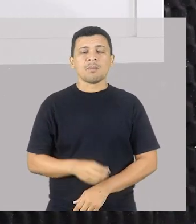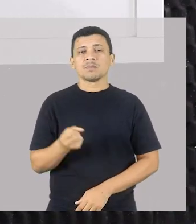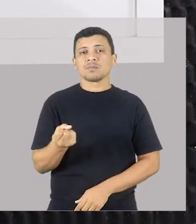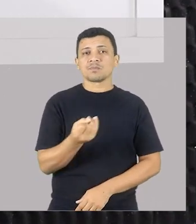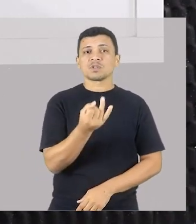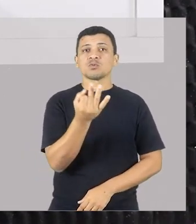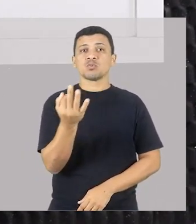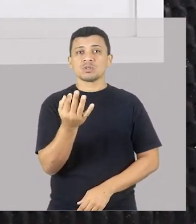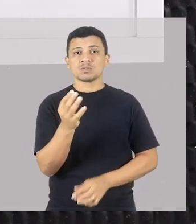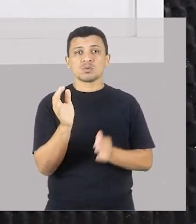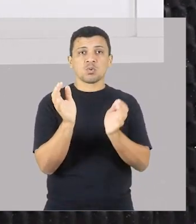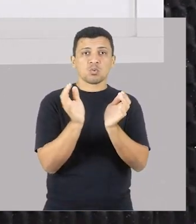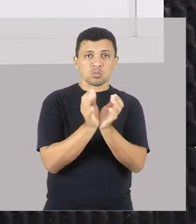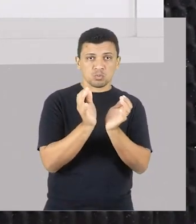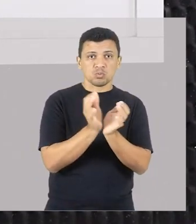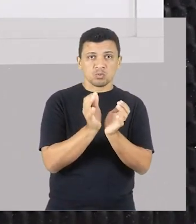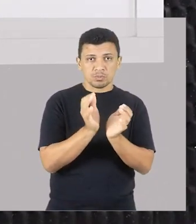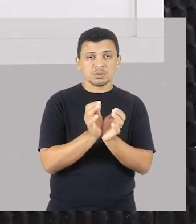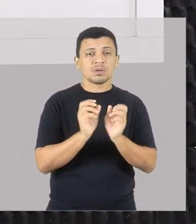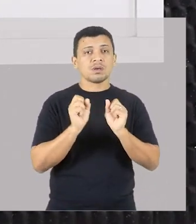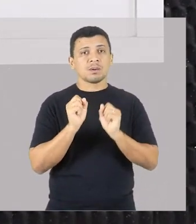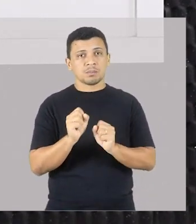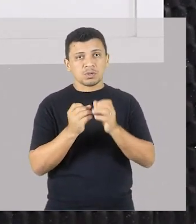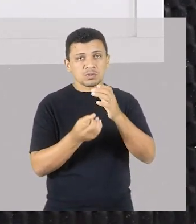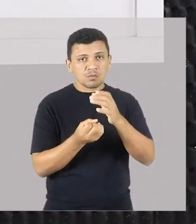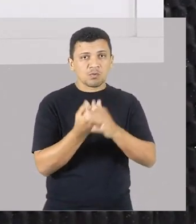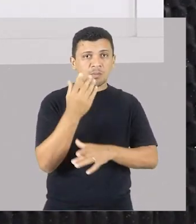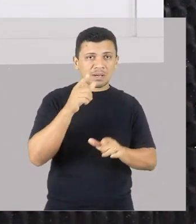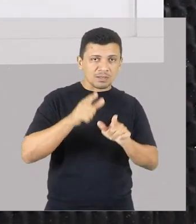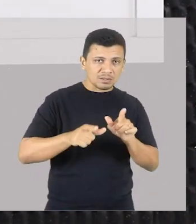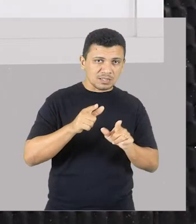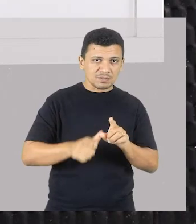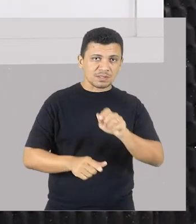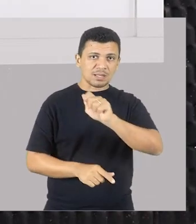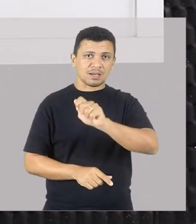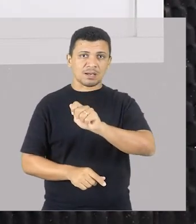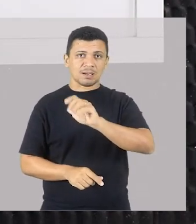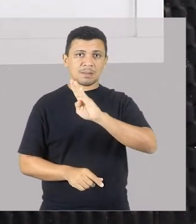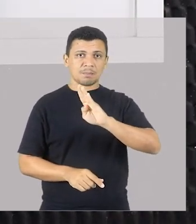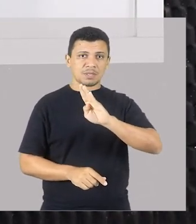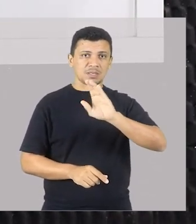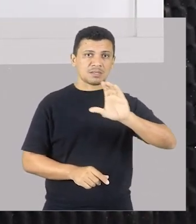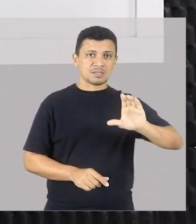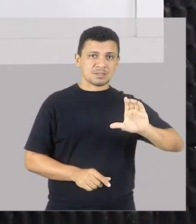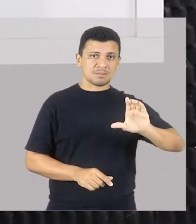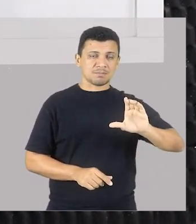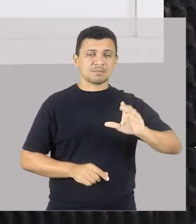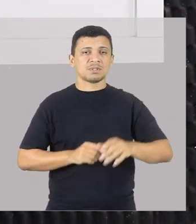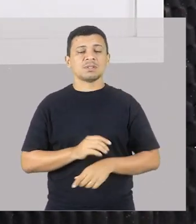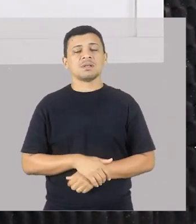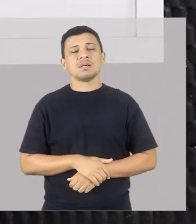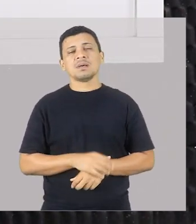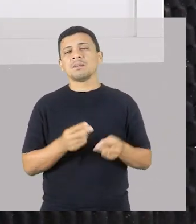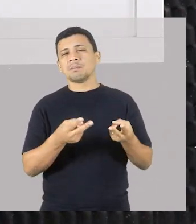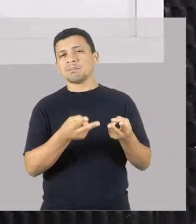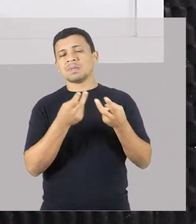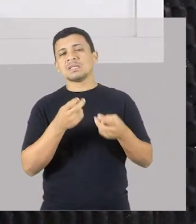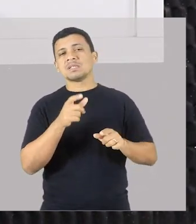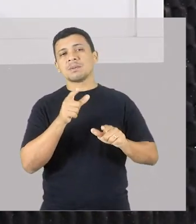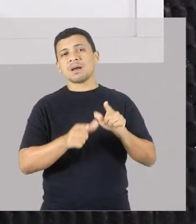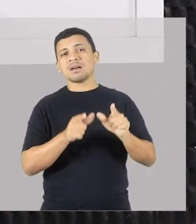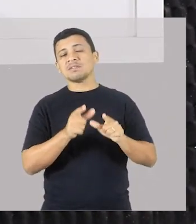de três eu posso formar com as letras A, B e C. Perceba que as letras que serão